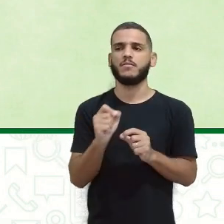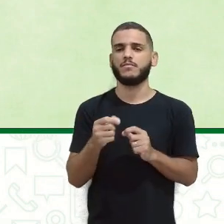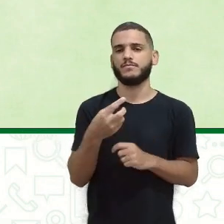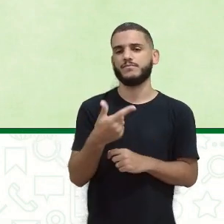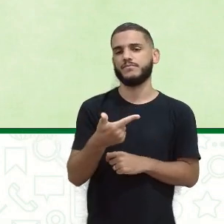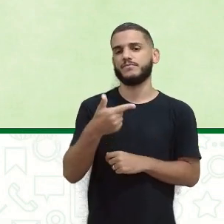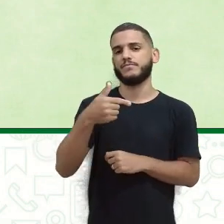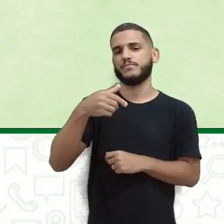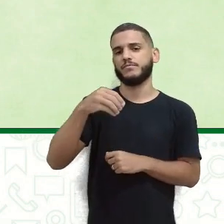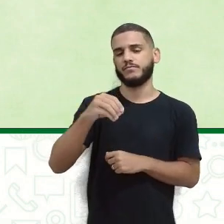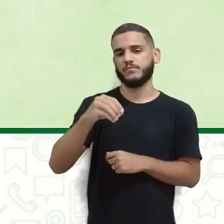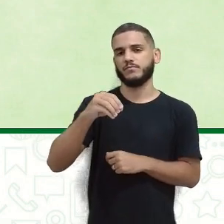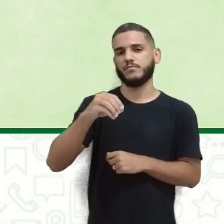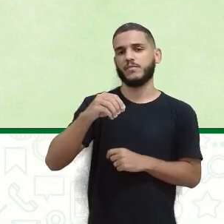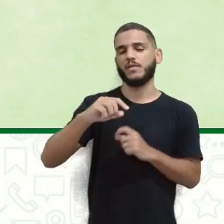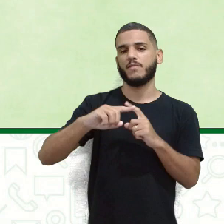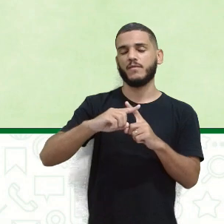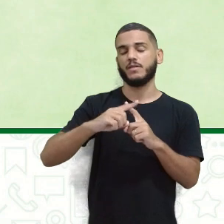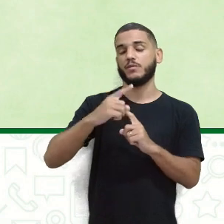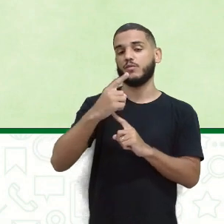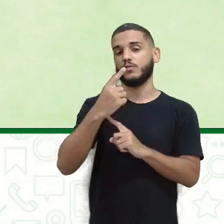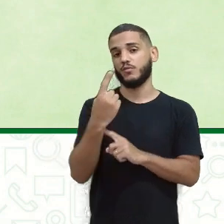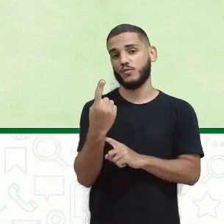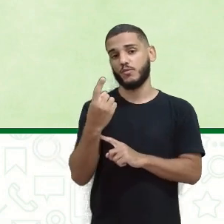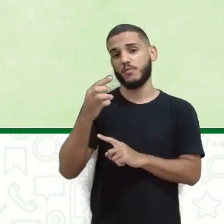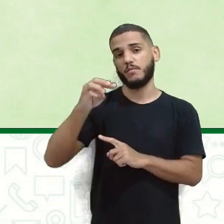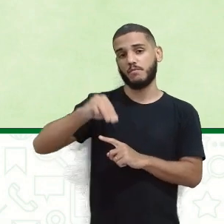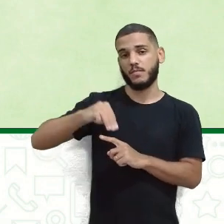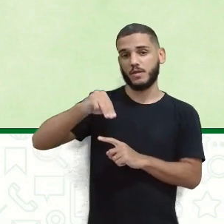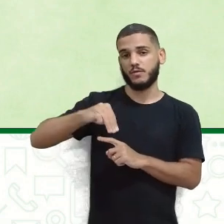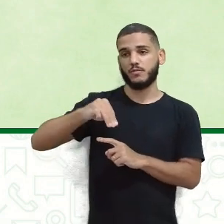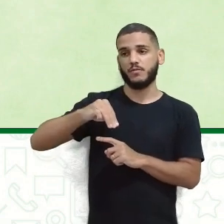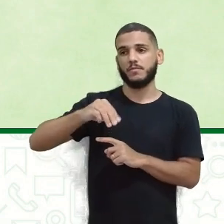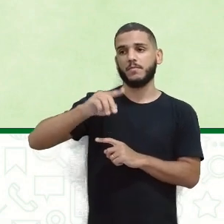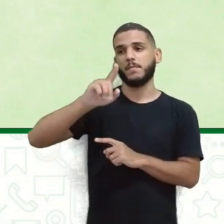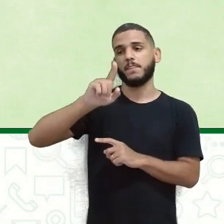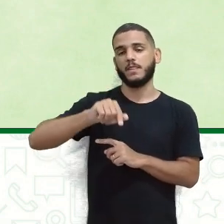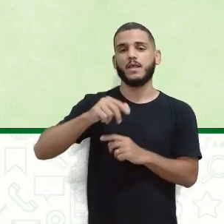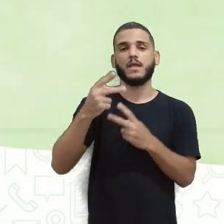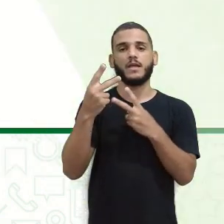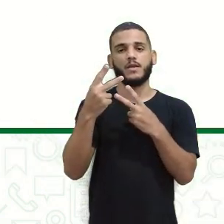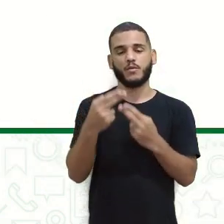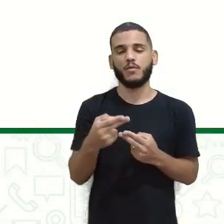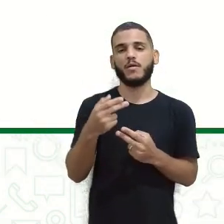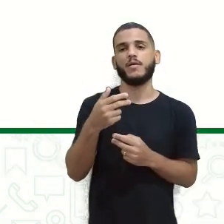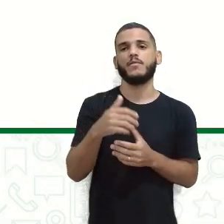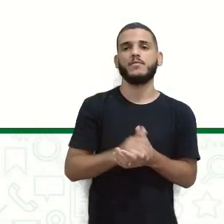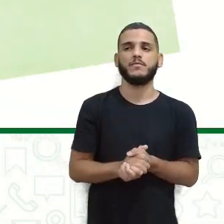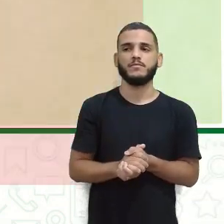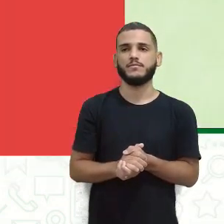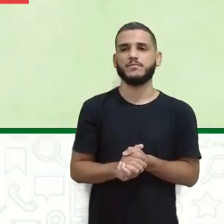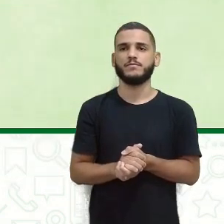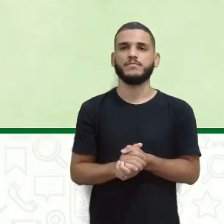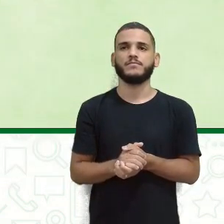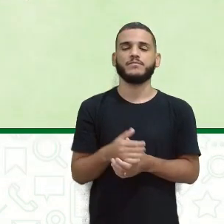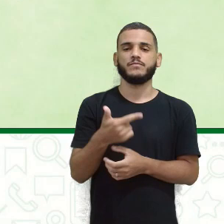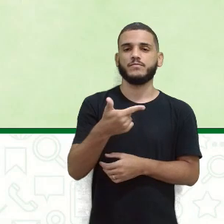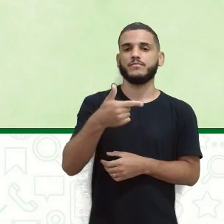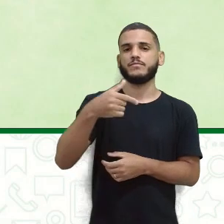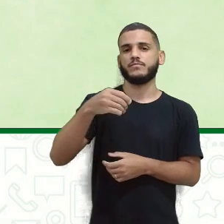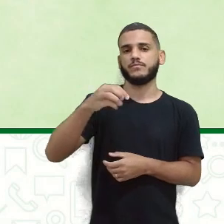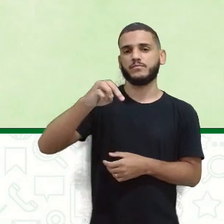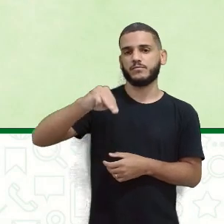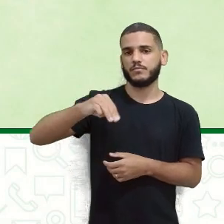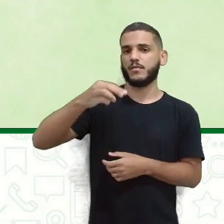20 vezes 1 metro cúbico, né, vai me dar exatamente